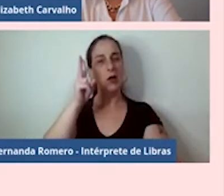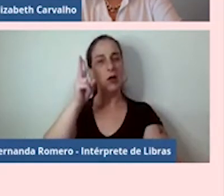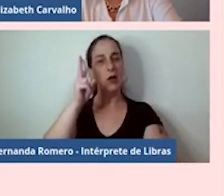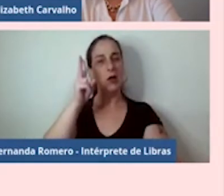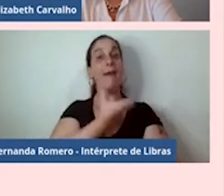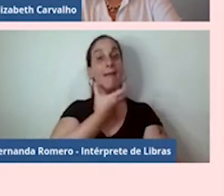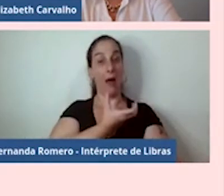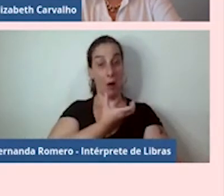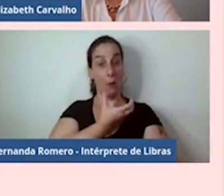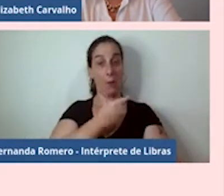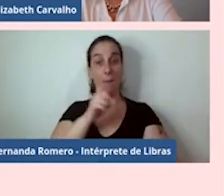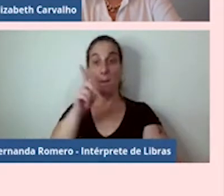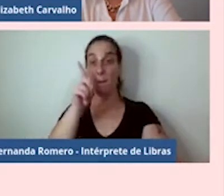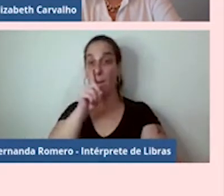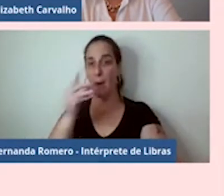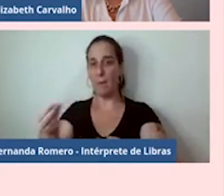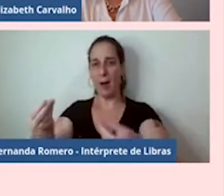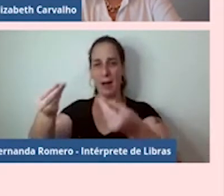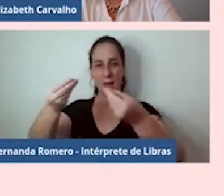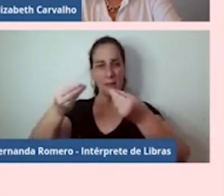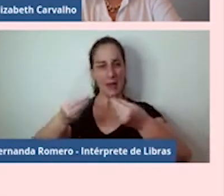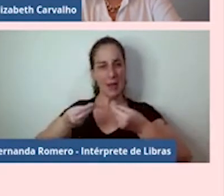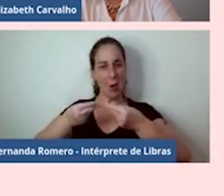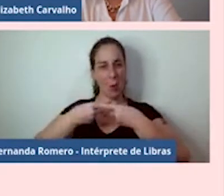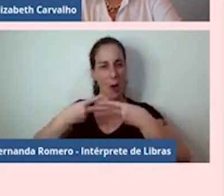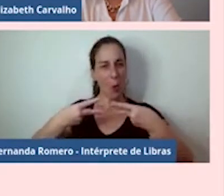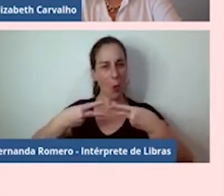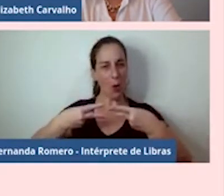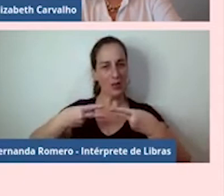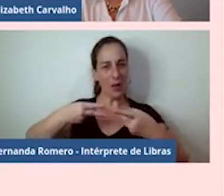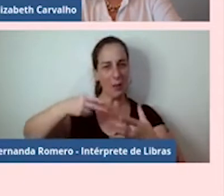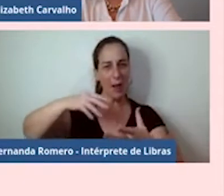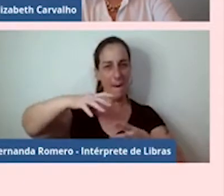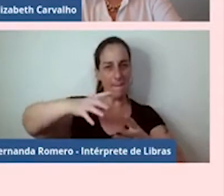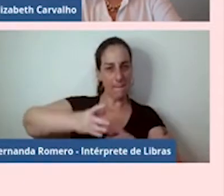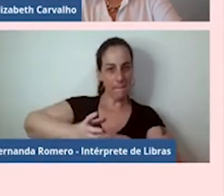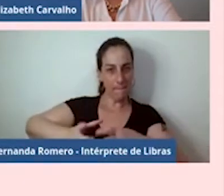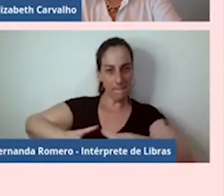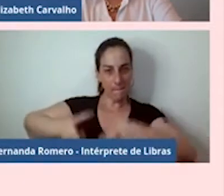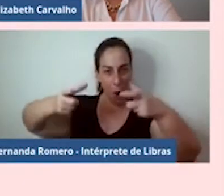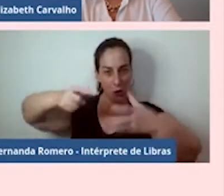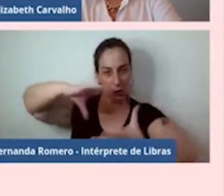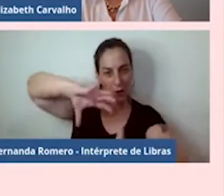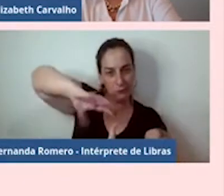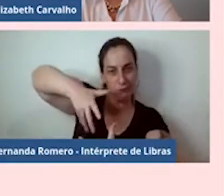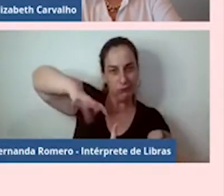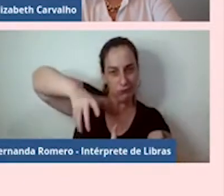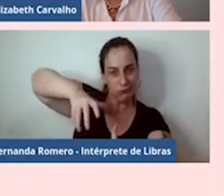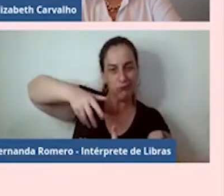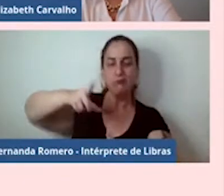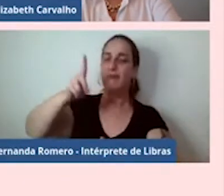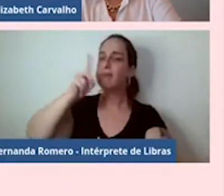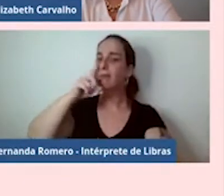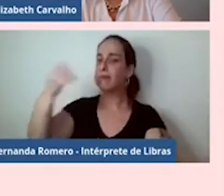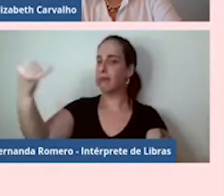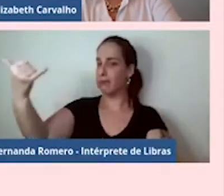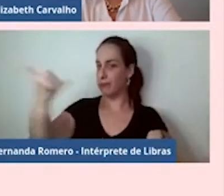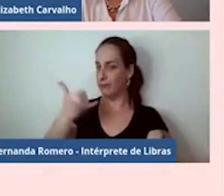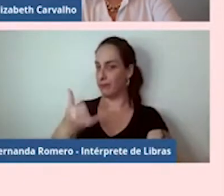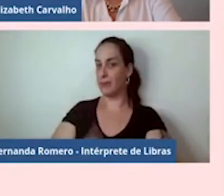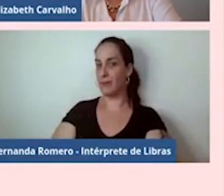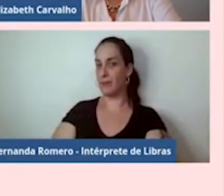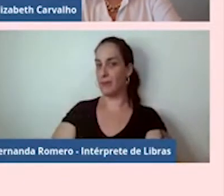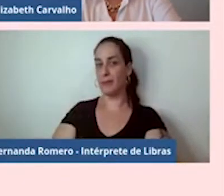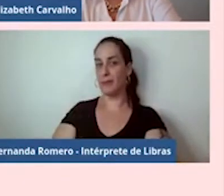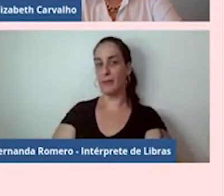deu um abridor de potes, né? E quando ela me deu o abridor de potes, ela disse pra mim assim, agora eu tô te dando um abridor